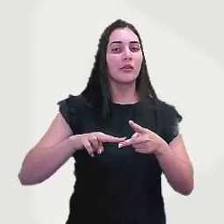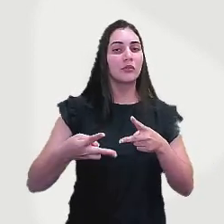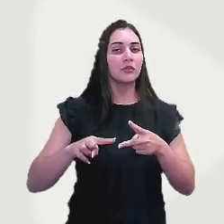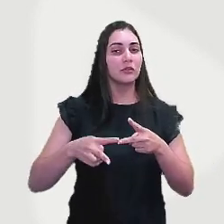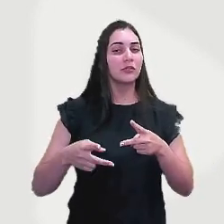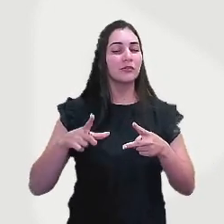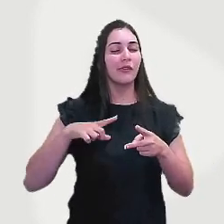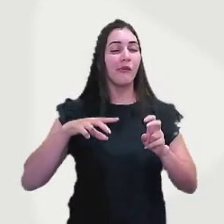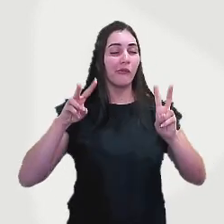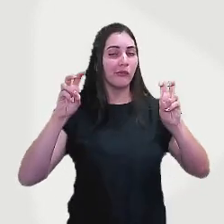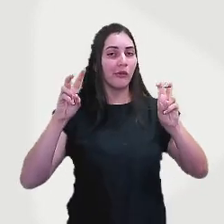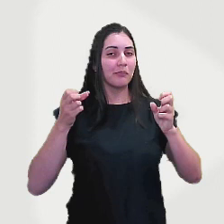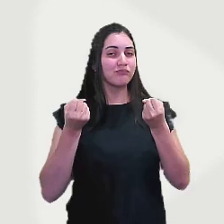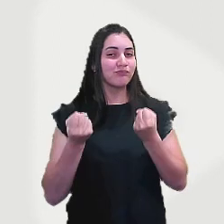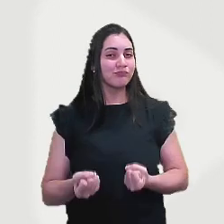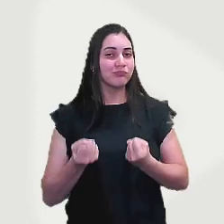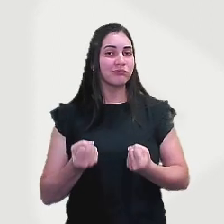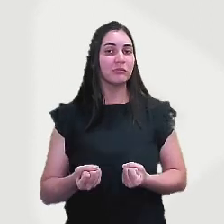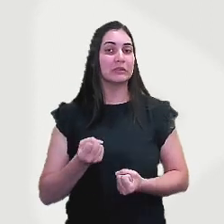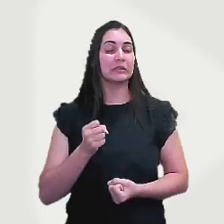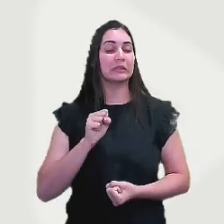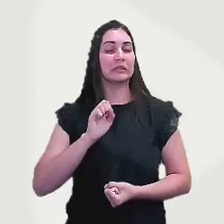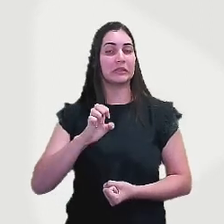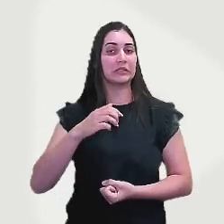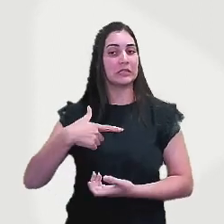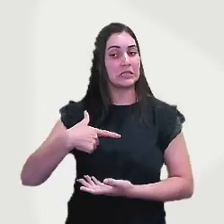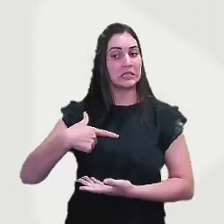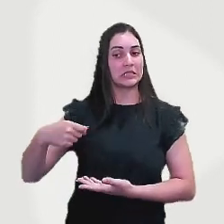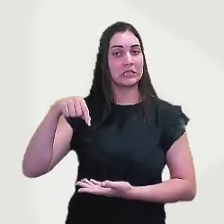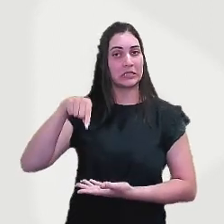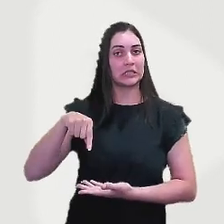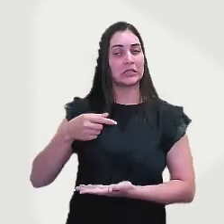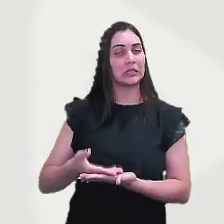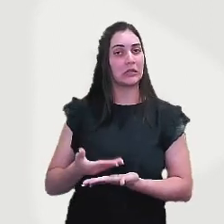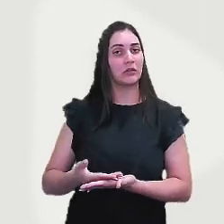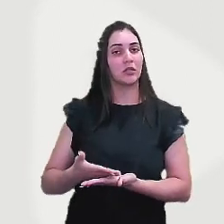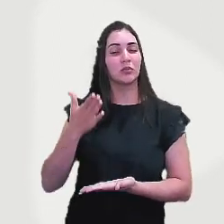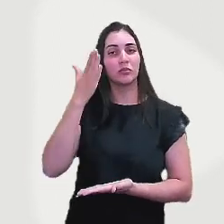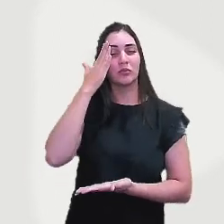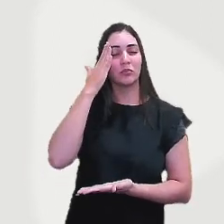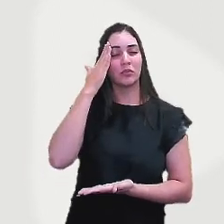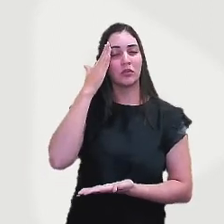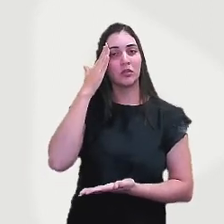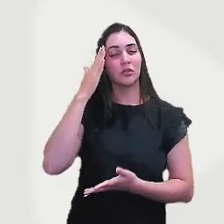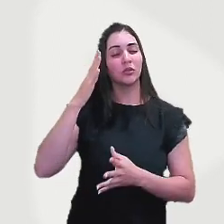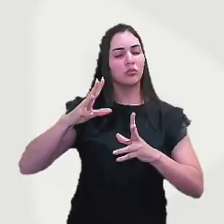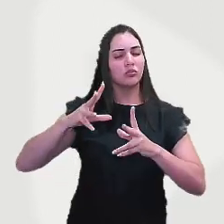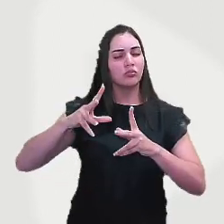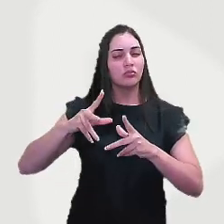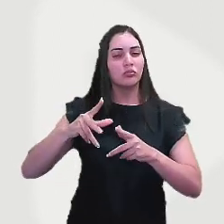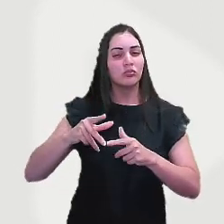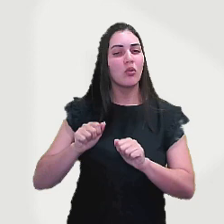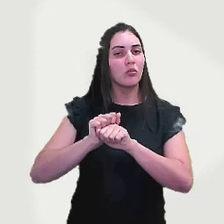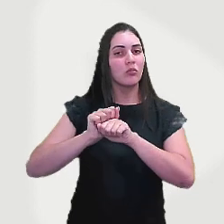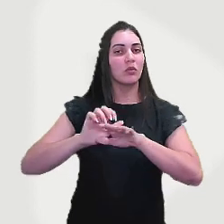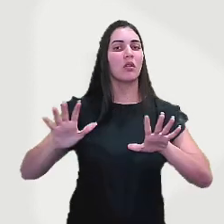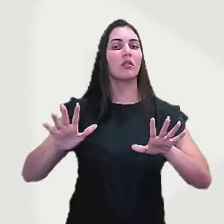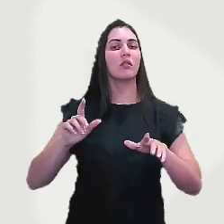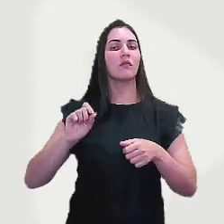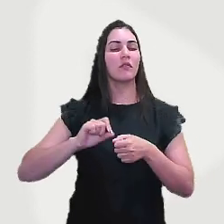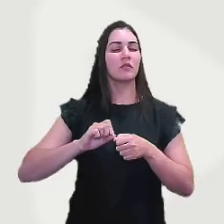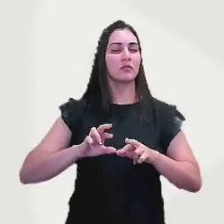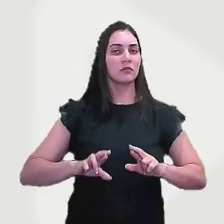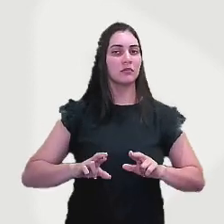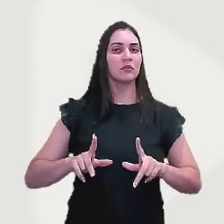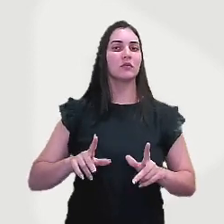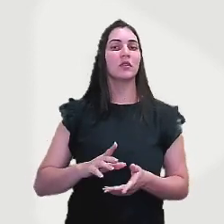causam polêmicas. Se você sair daqui compreendendo isso de forma muito mais consubstancial e transubstancial, vai fazer toda a